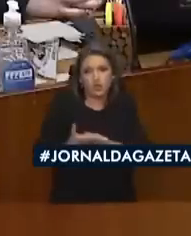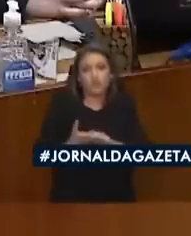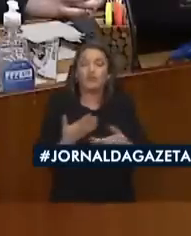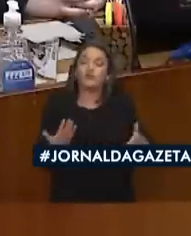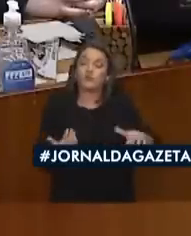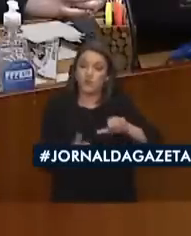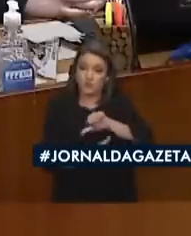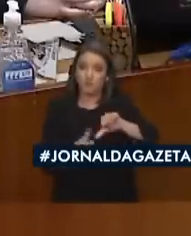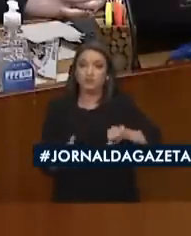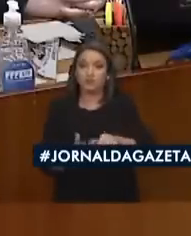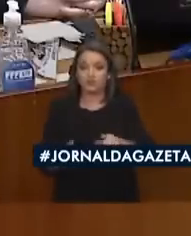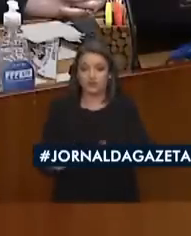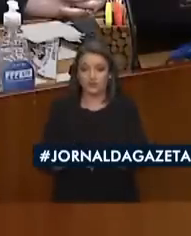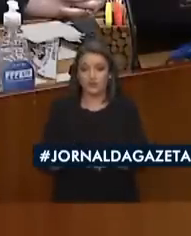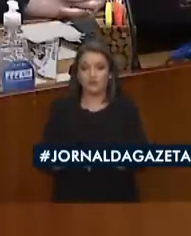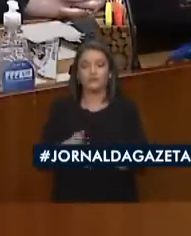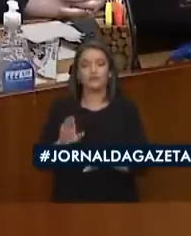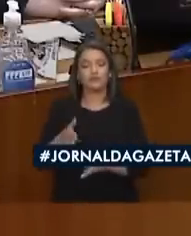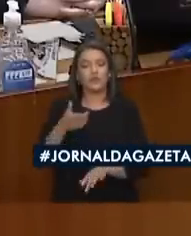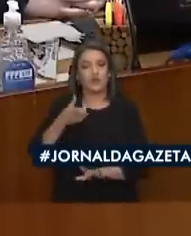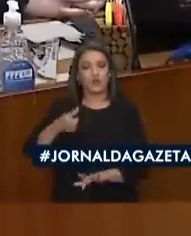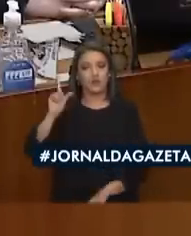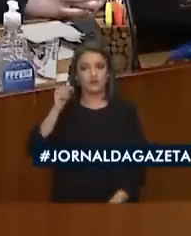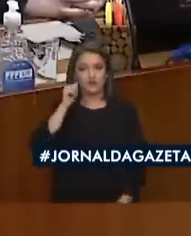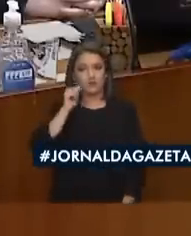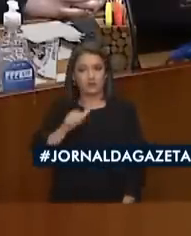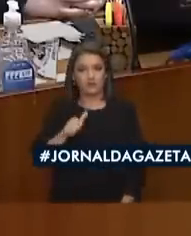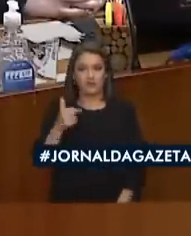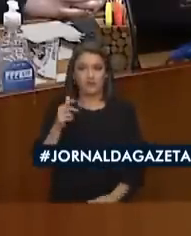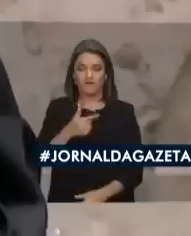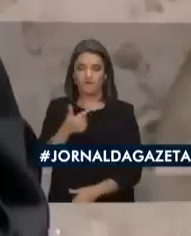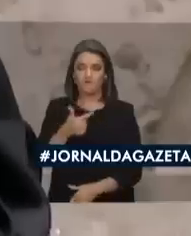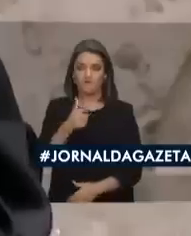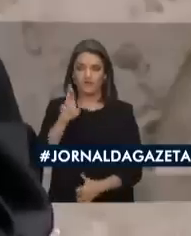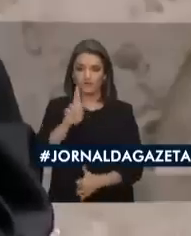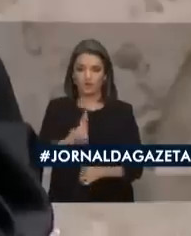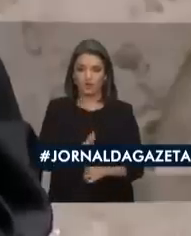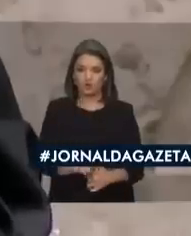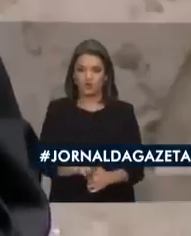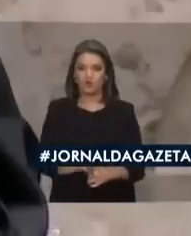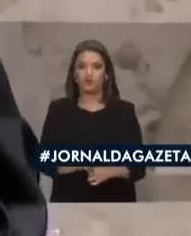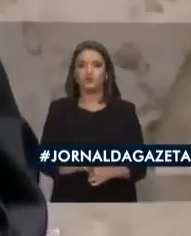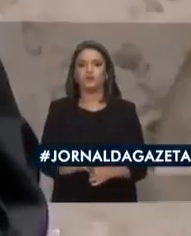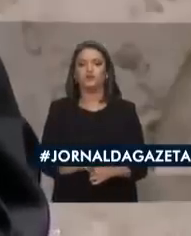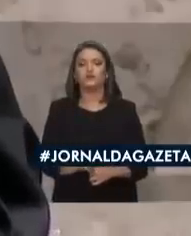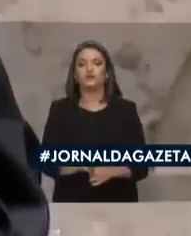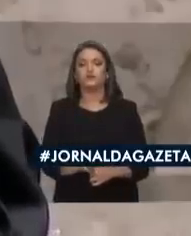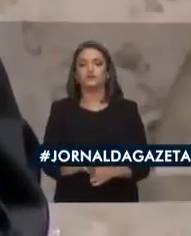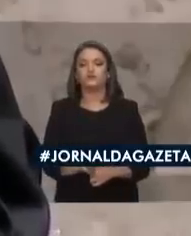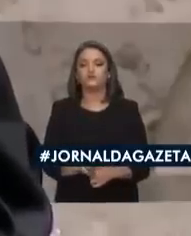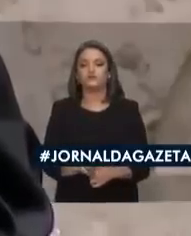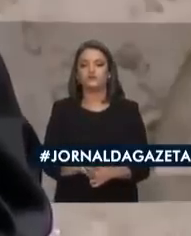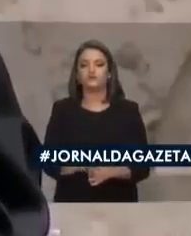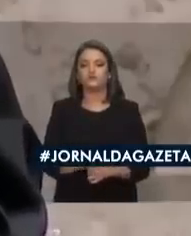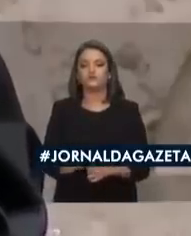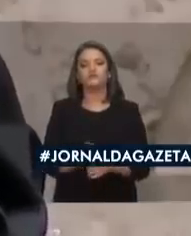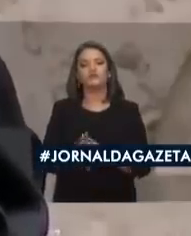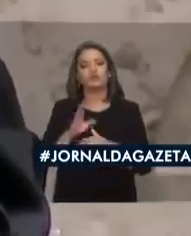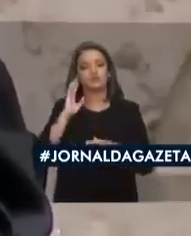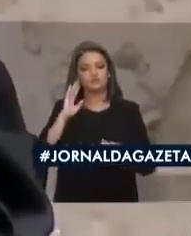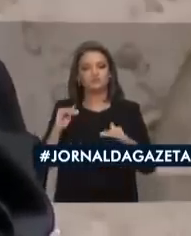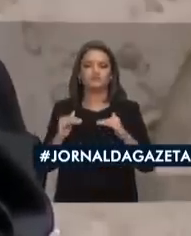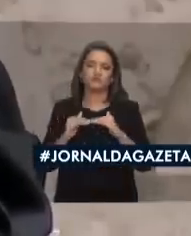atenção que no final do julgamento O procurador-geral da República Augusto Haras pediu a palavra para anunciar uma mudança de posição